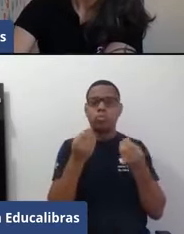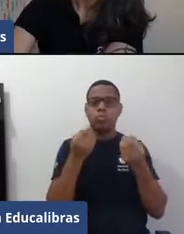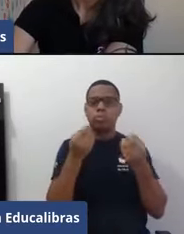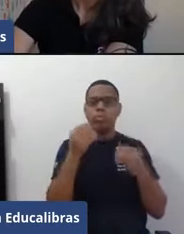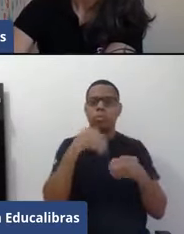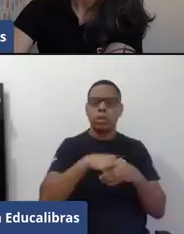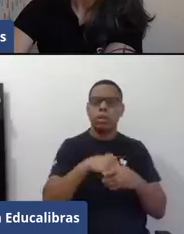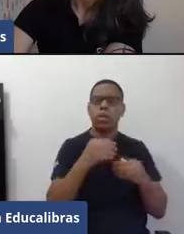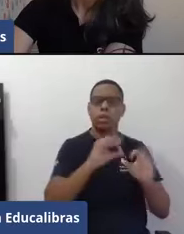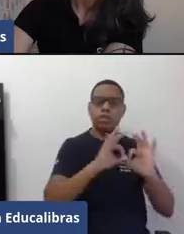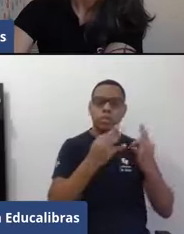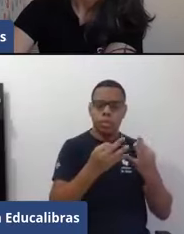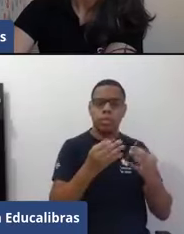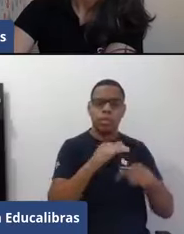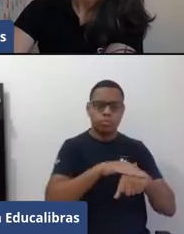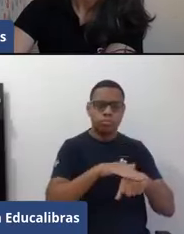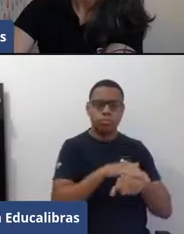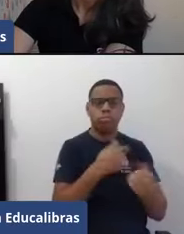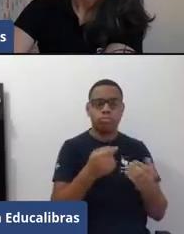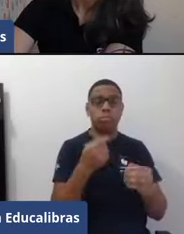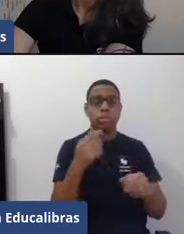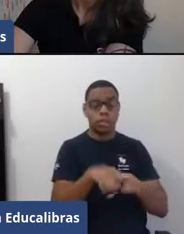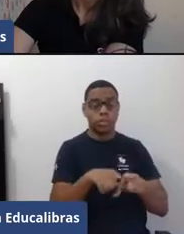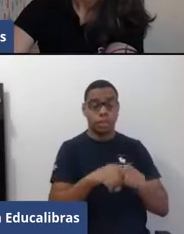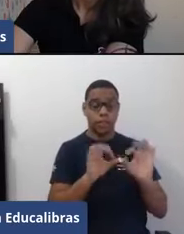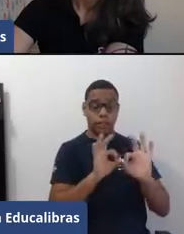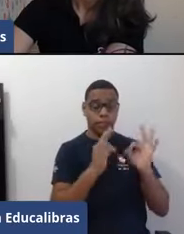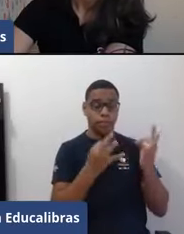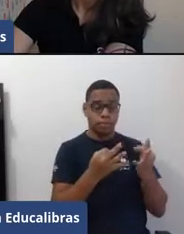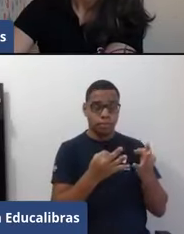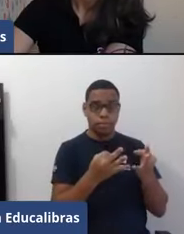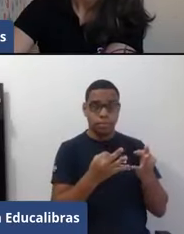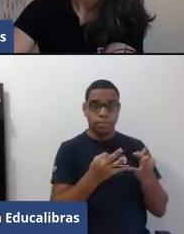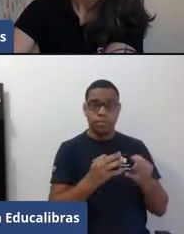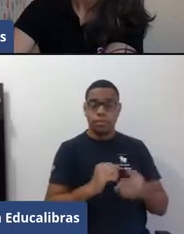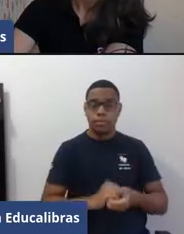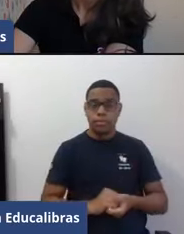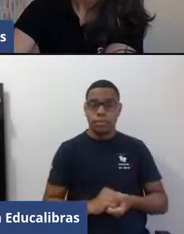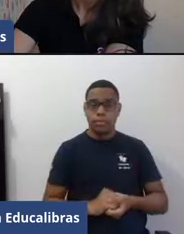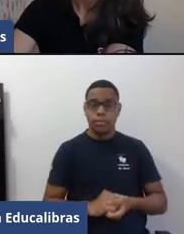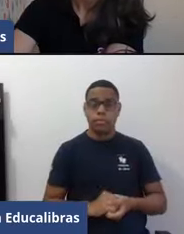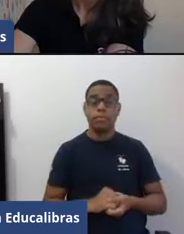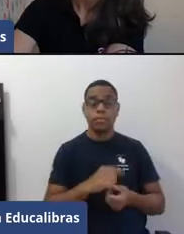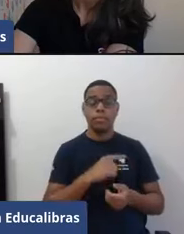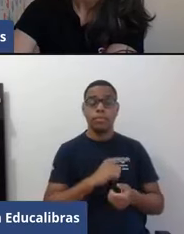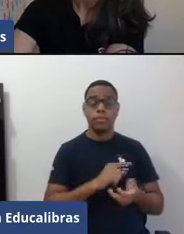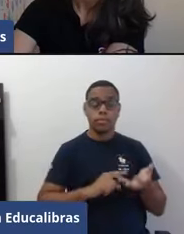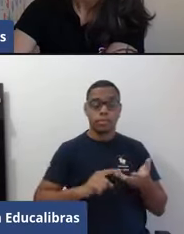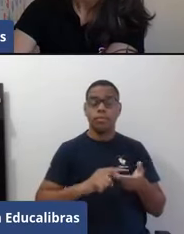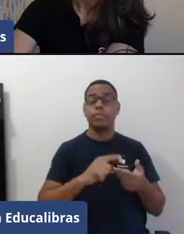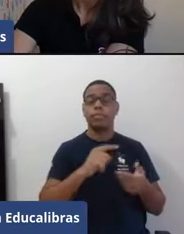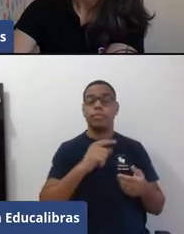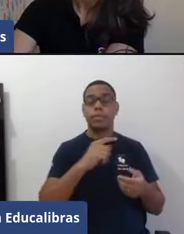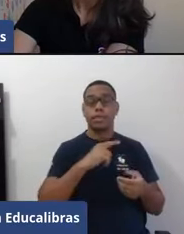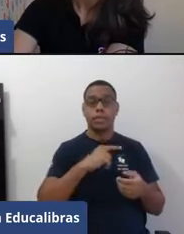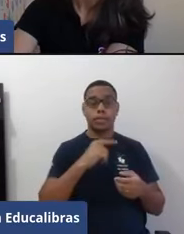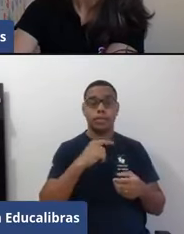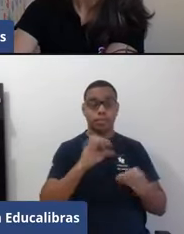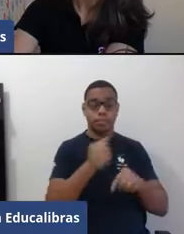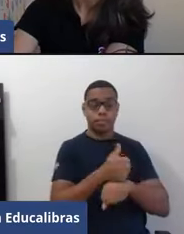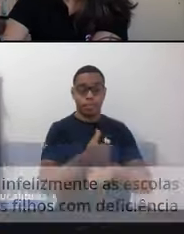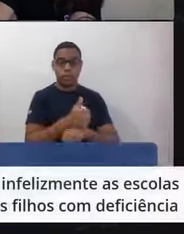poderem ficar. E é importante que a família tenha algumas questões, o profissional é inibido. Ele não